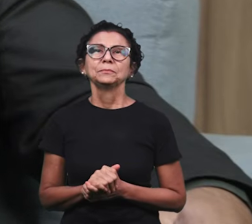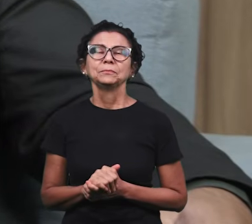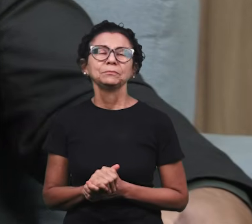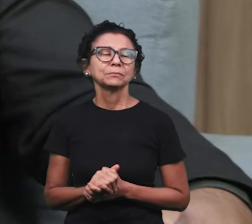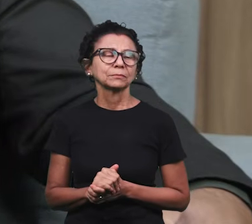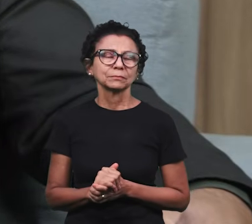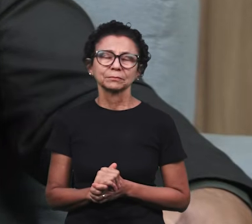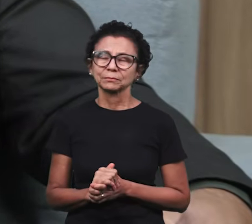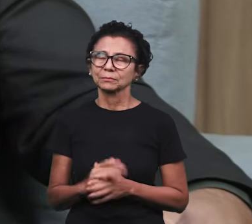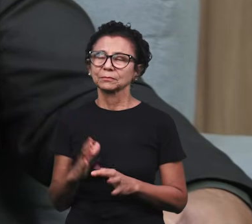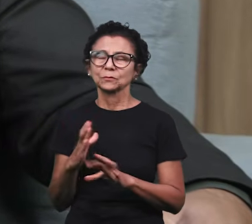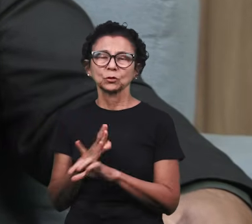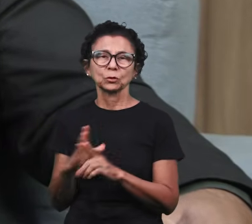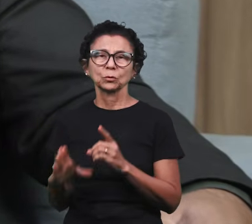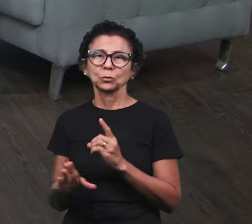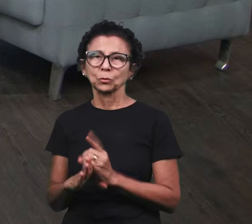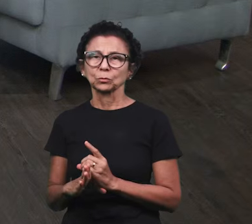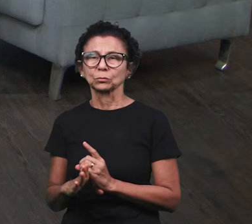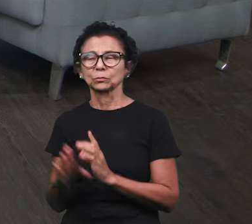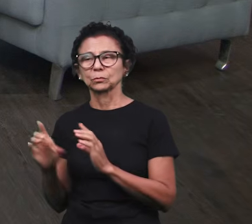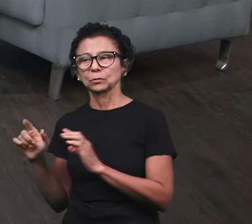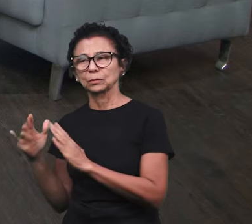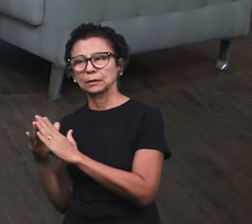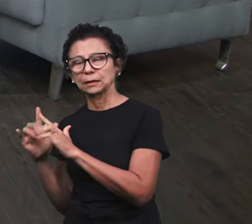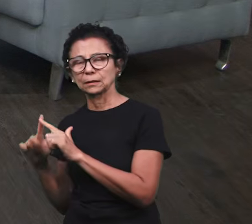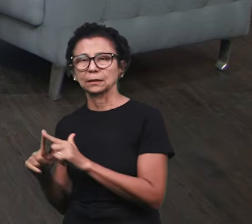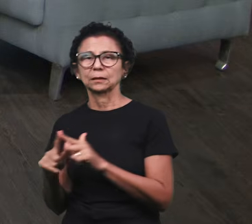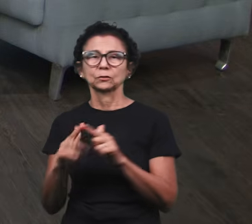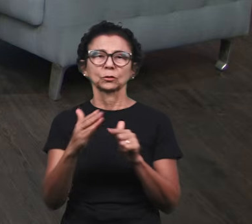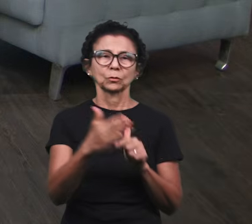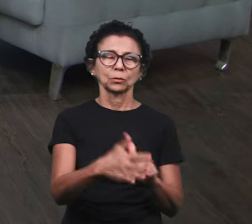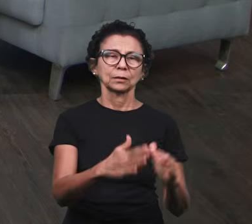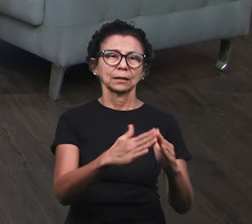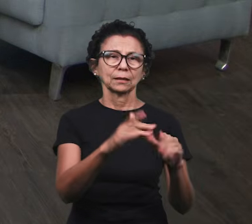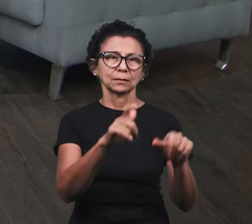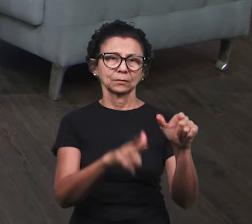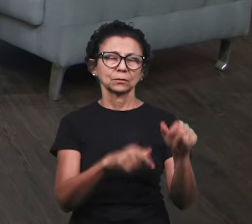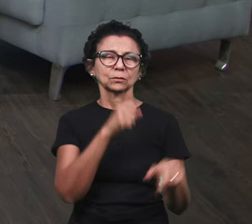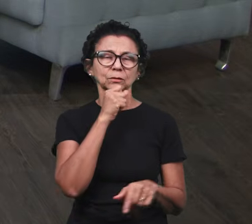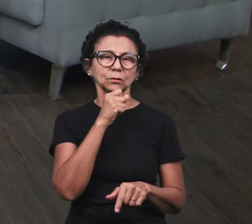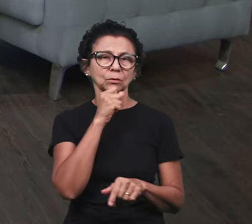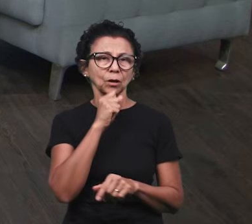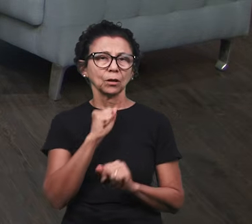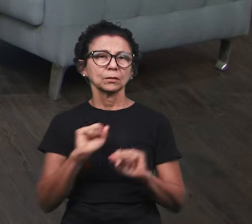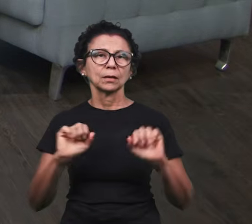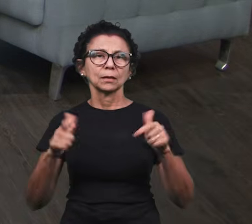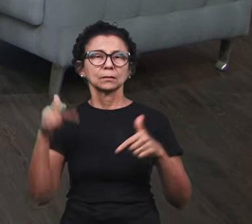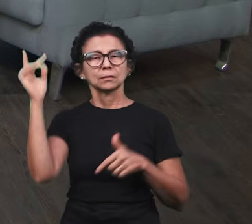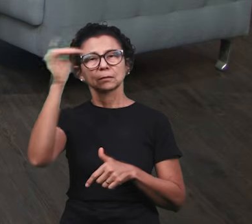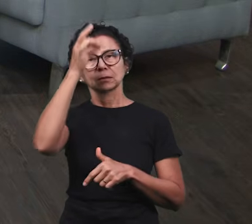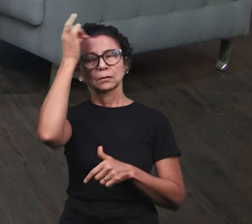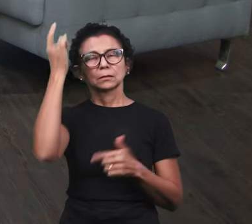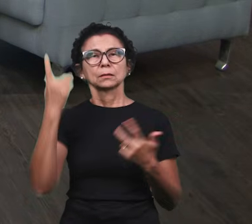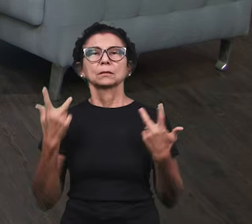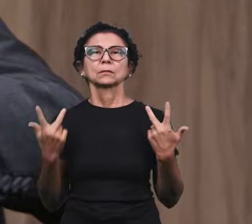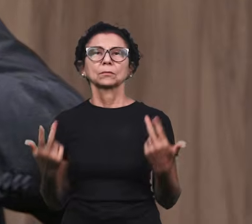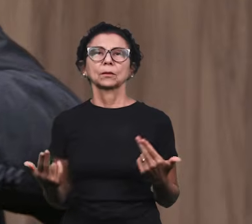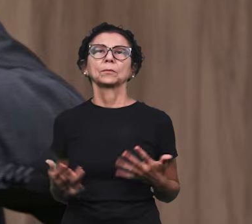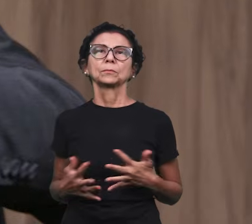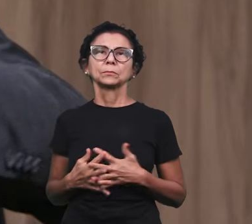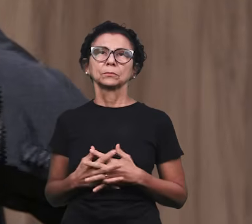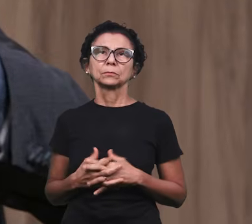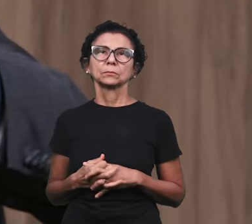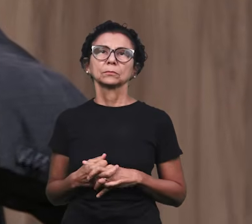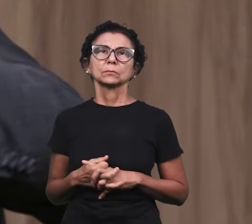mesma operação do Espírito Santo. É exatamente isso, é interessantíssimo essa colocação, porque as